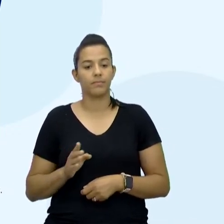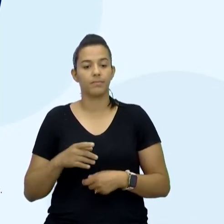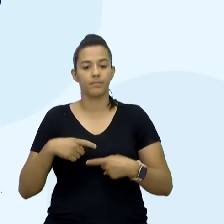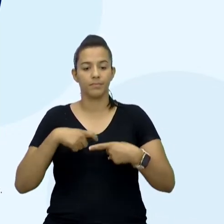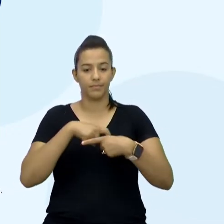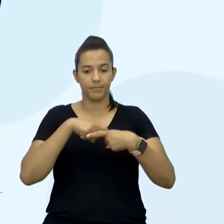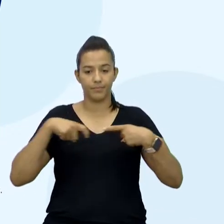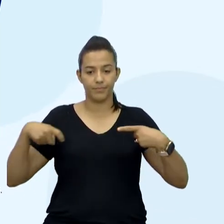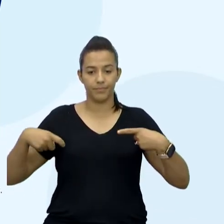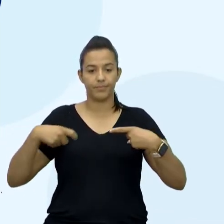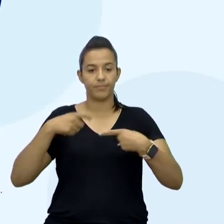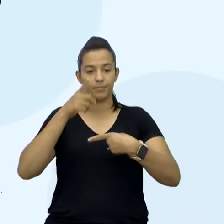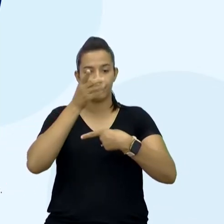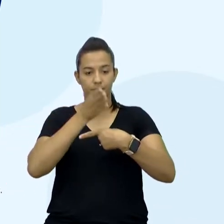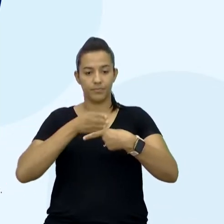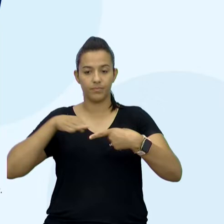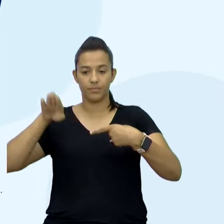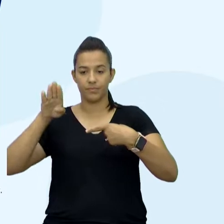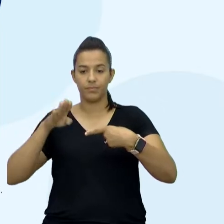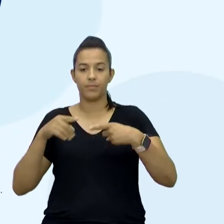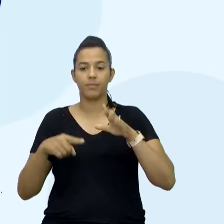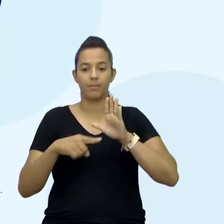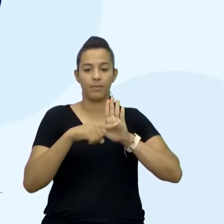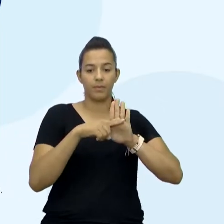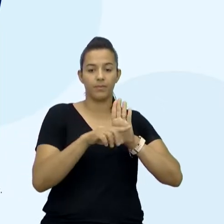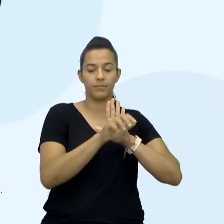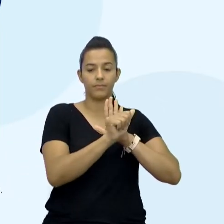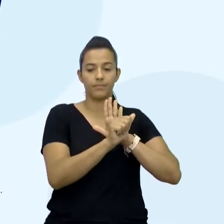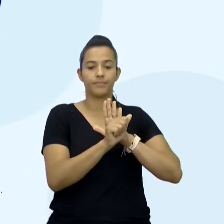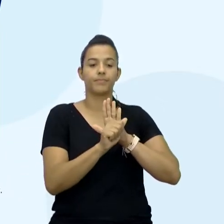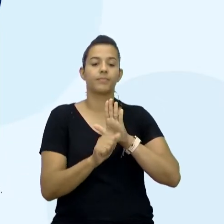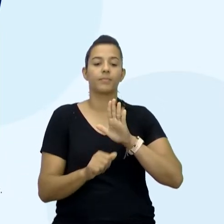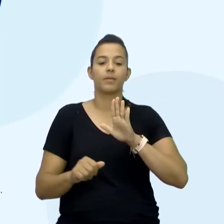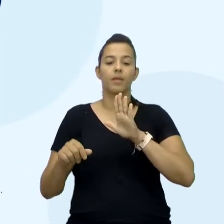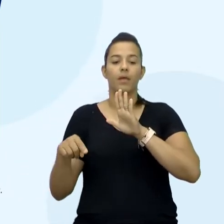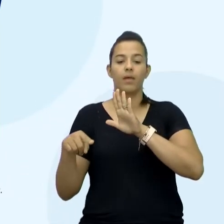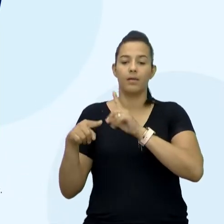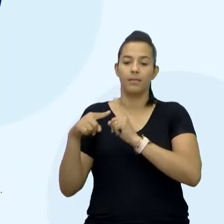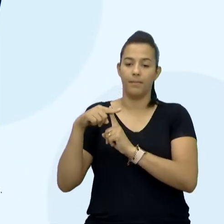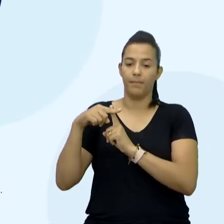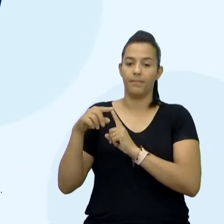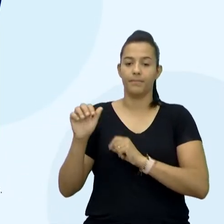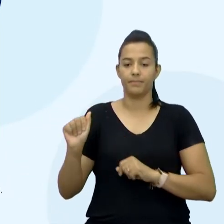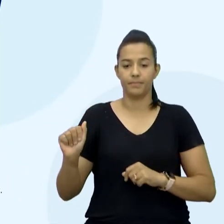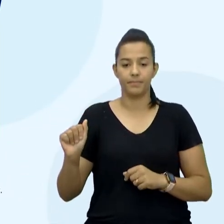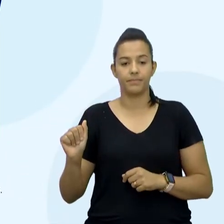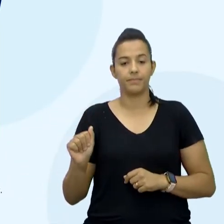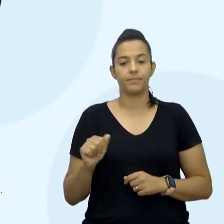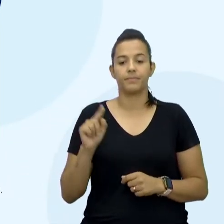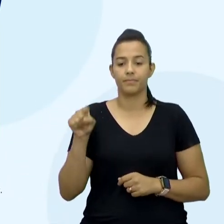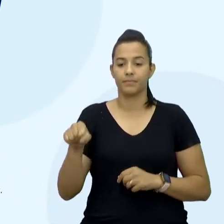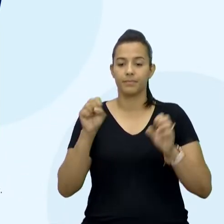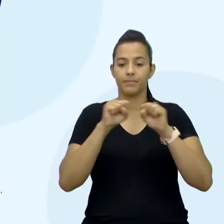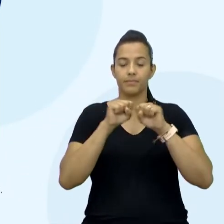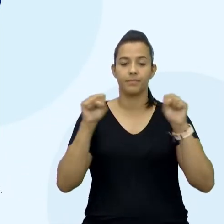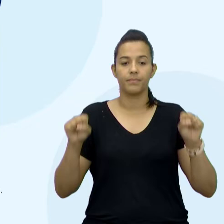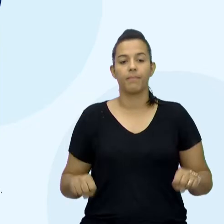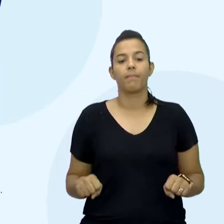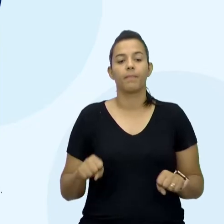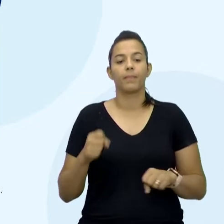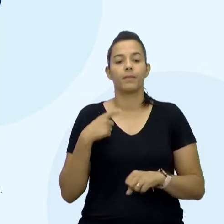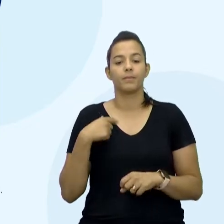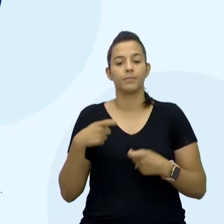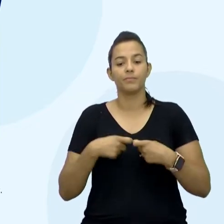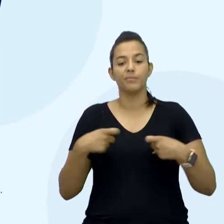aqui, ó. Ponto máximo aqui, o menos A do A. Então, o período de oscilação nesse sistema. E aí, a energia